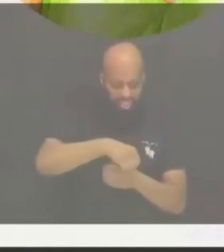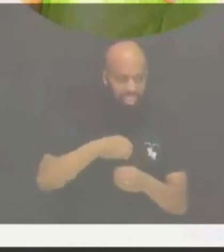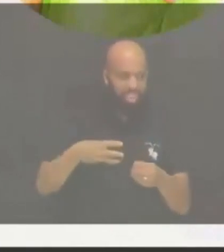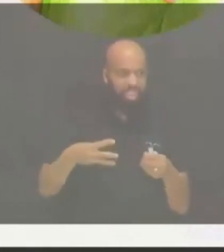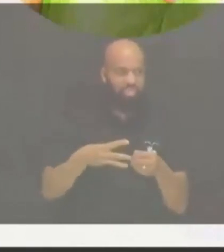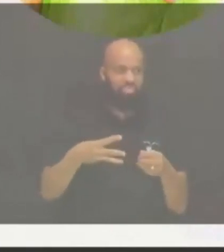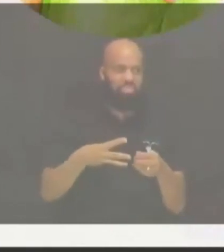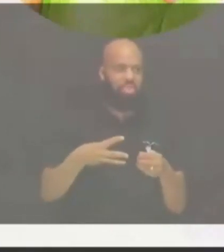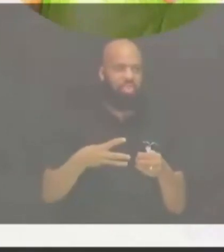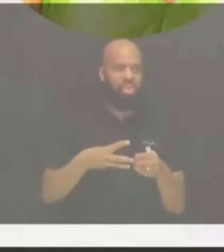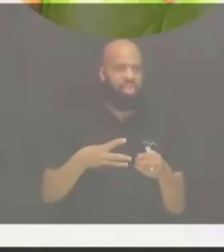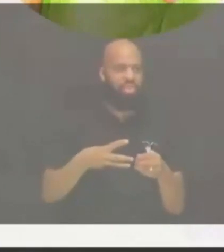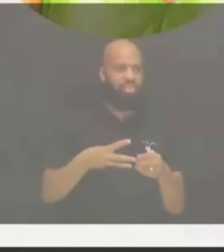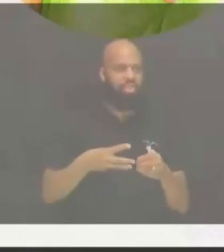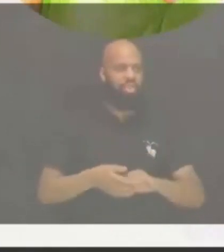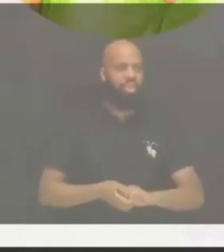de células.